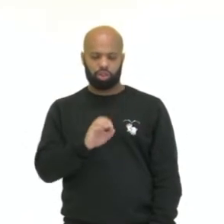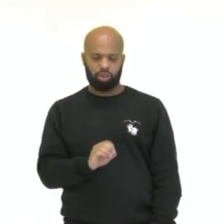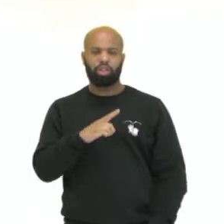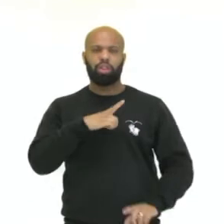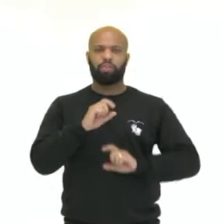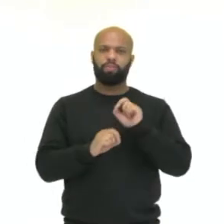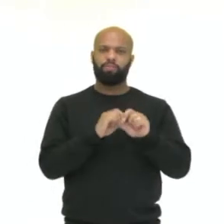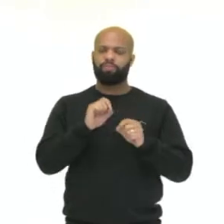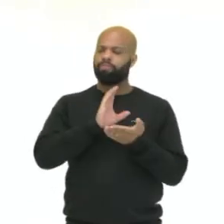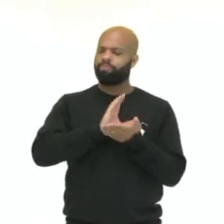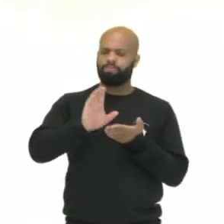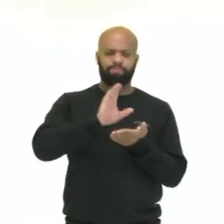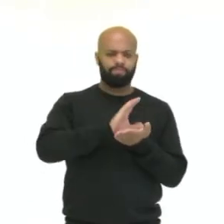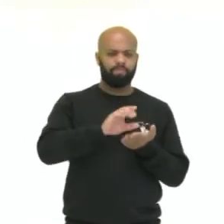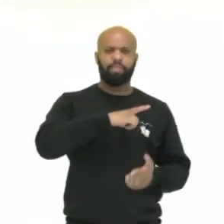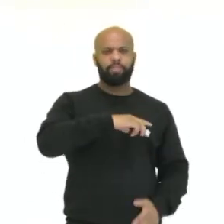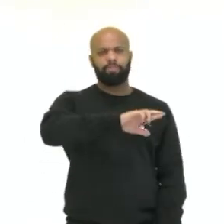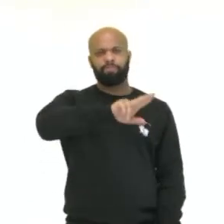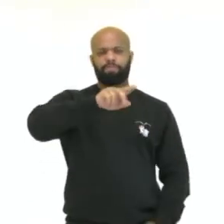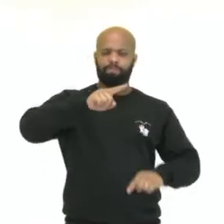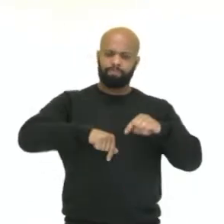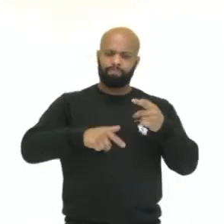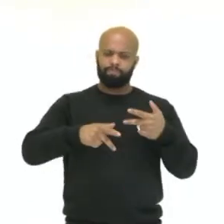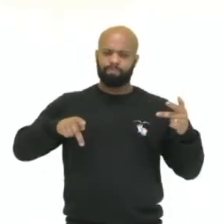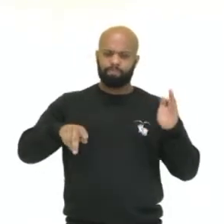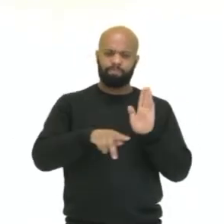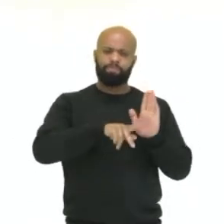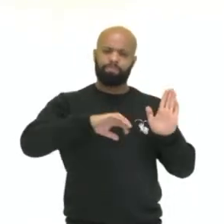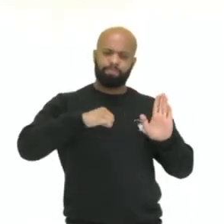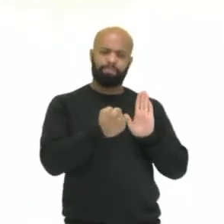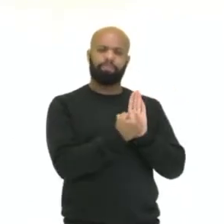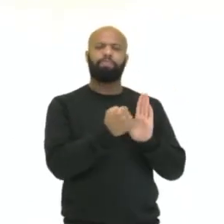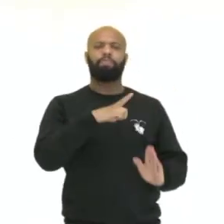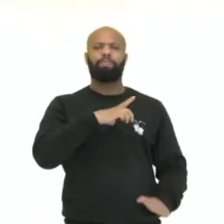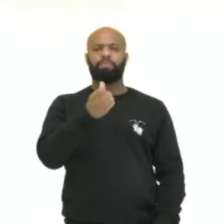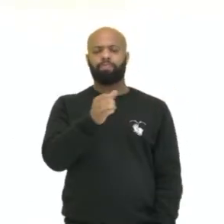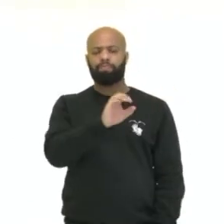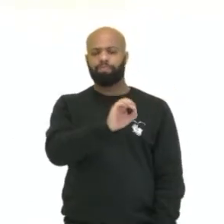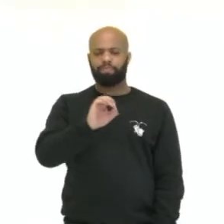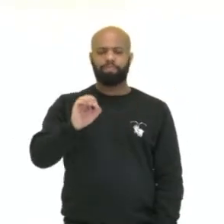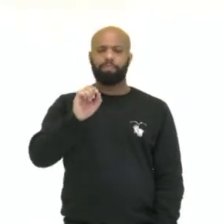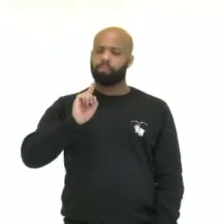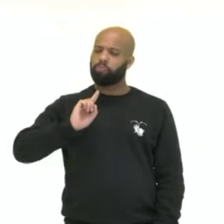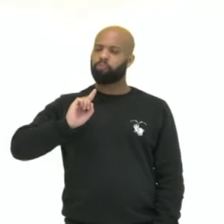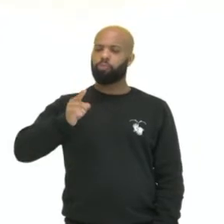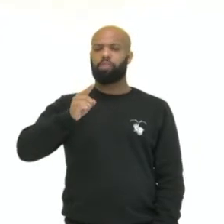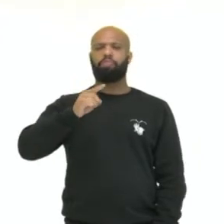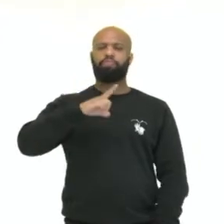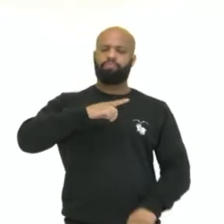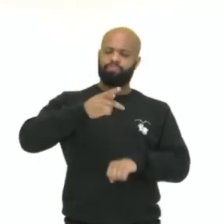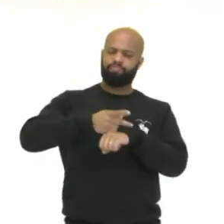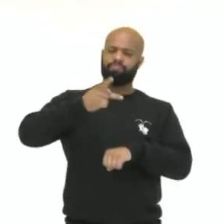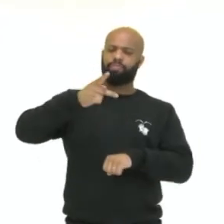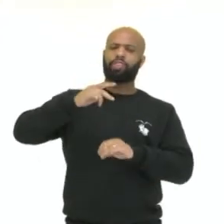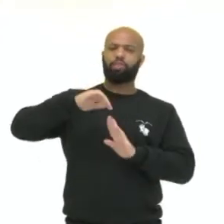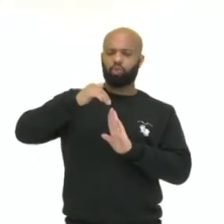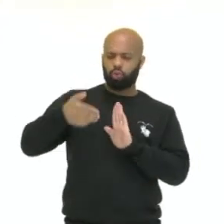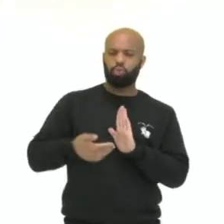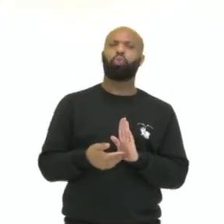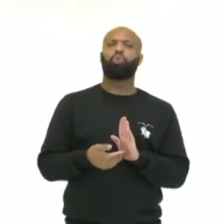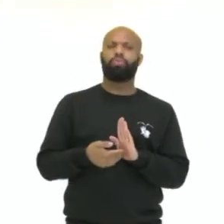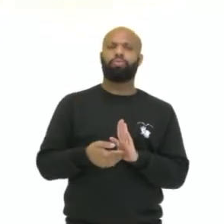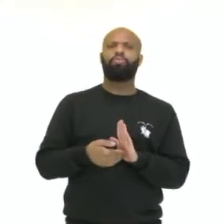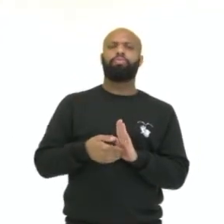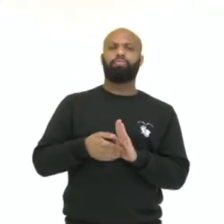envolverá todos os produtos da marca e distribuirá 600 mil brindes em todo o país. A atração da ação, que